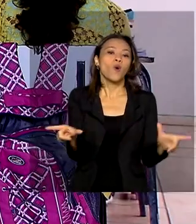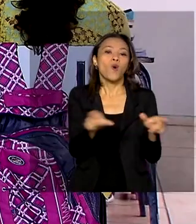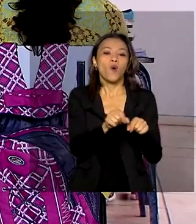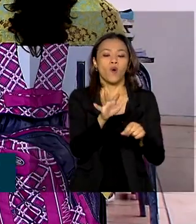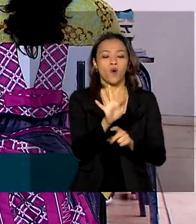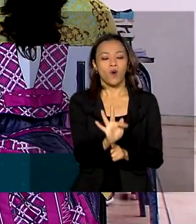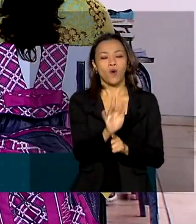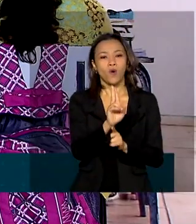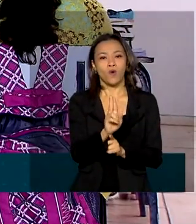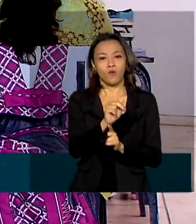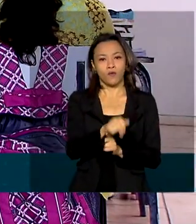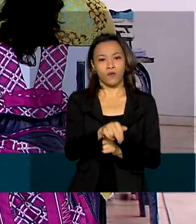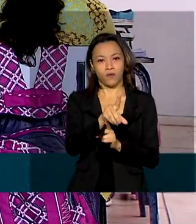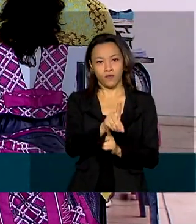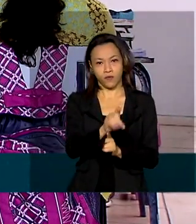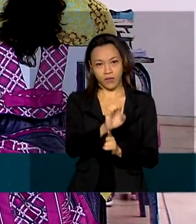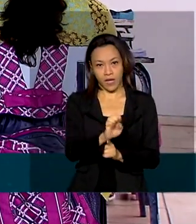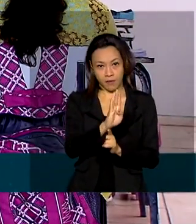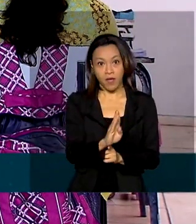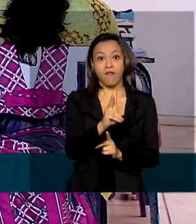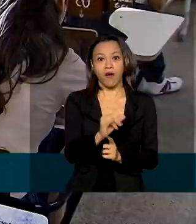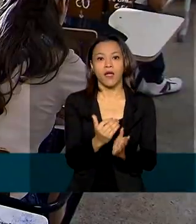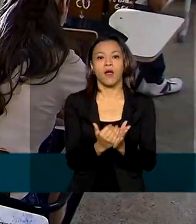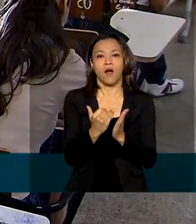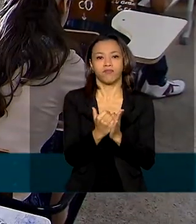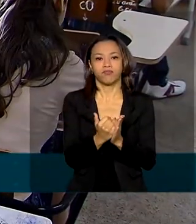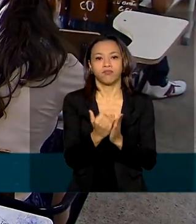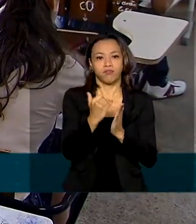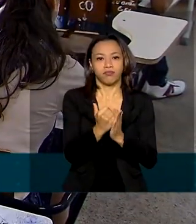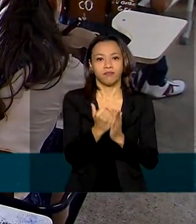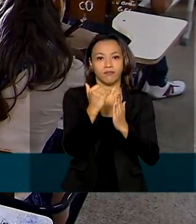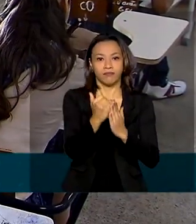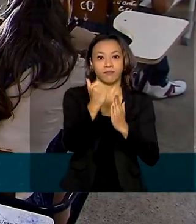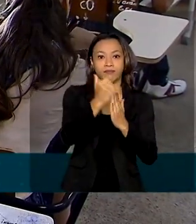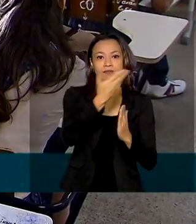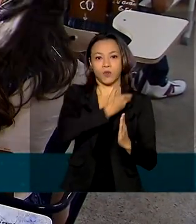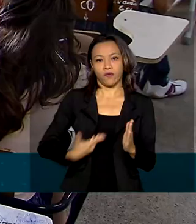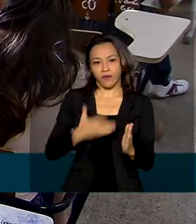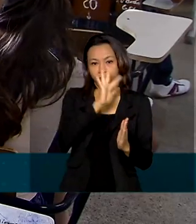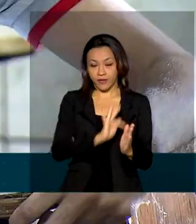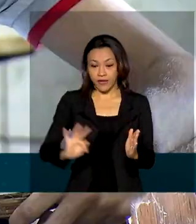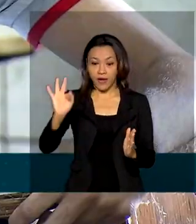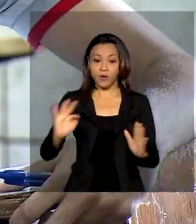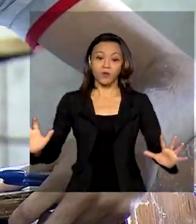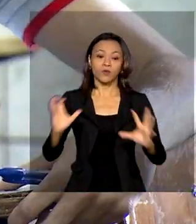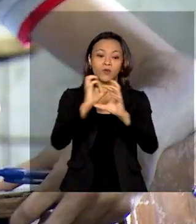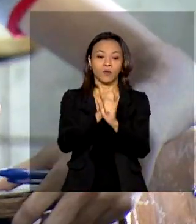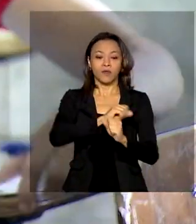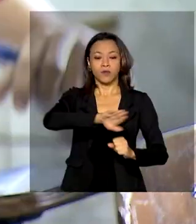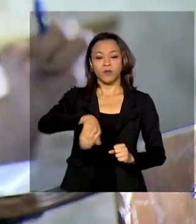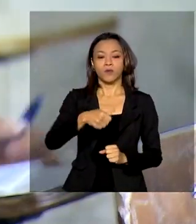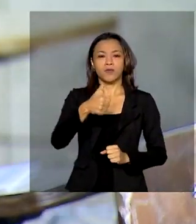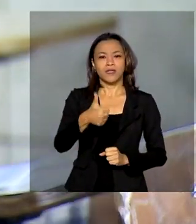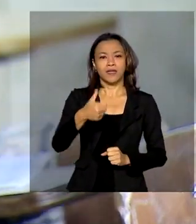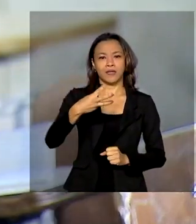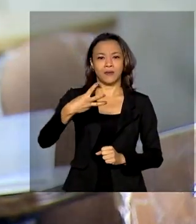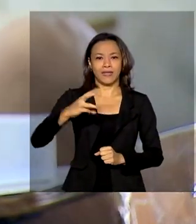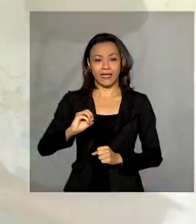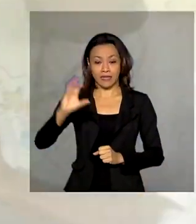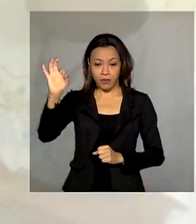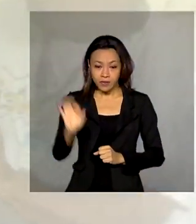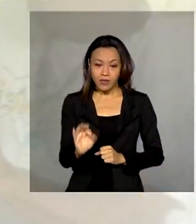vai receber um aumento progressivo de recursos da União, chegando a um acréscimo de 130% até